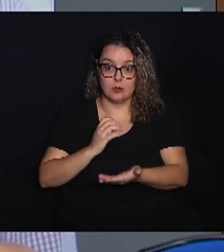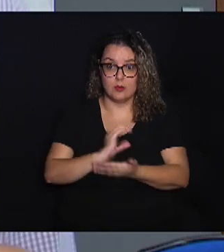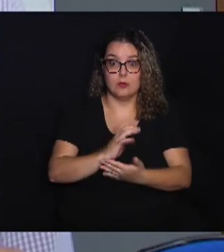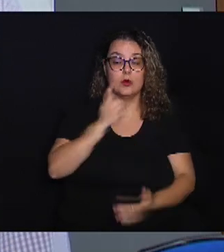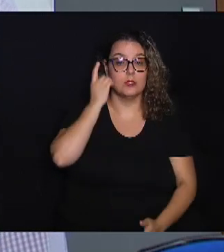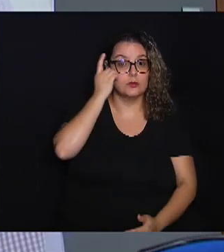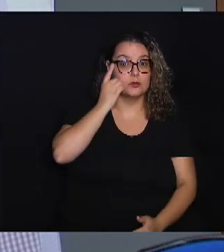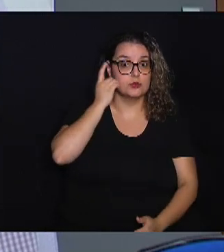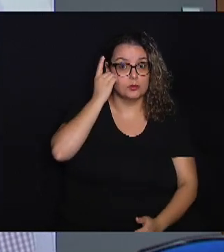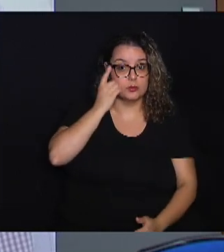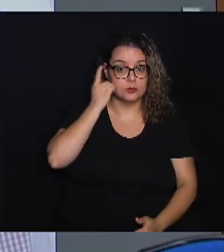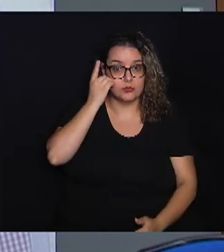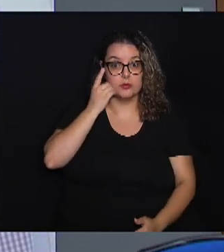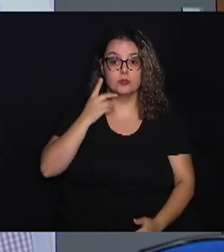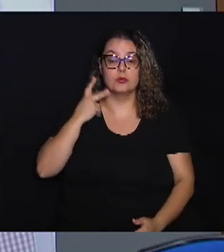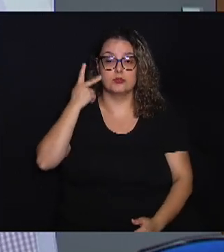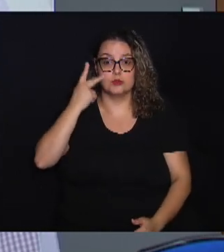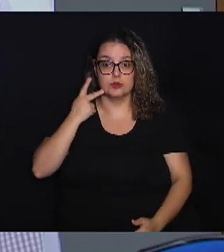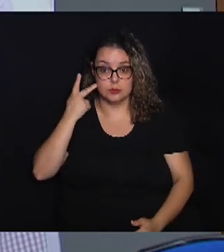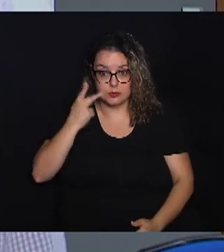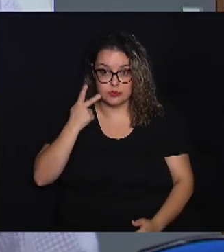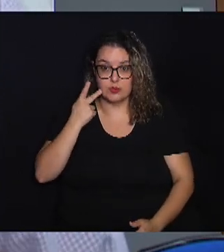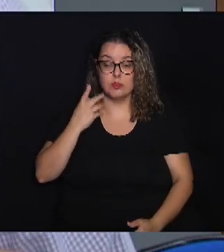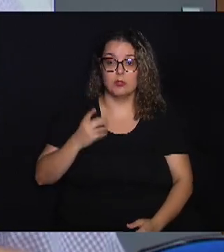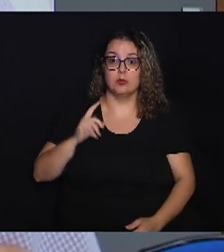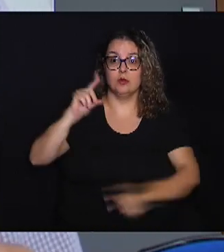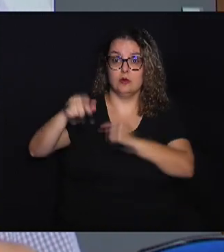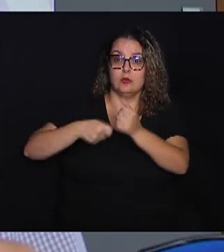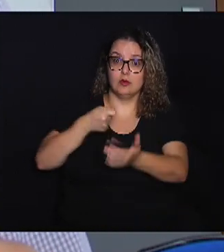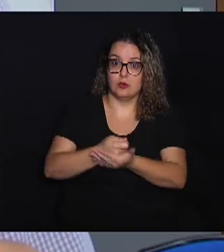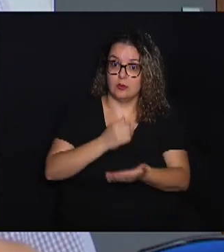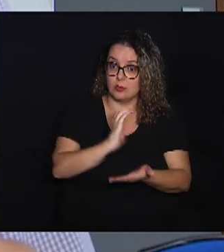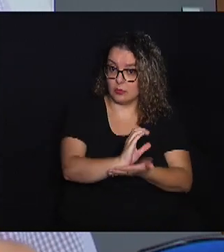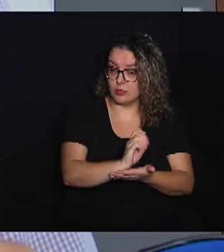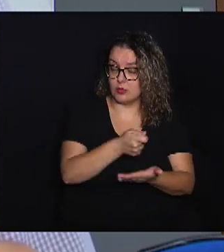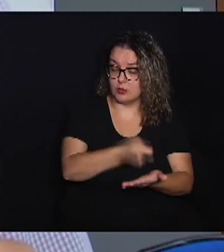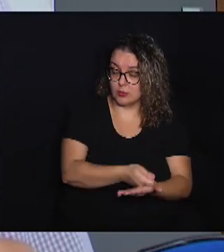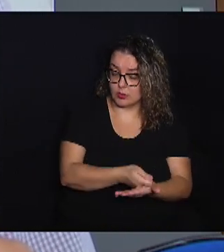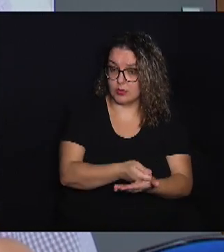deputados, de vereadores, emendas impositivas, no qual,